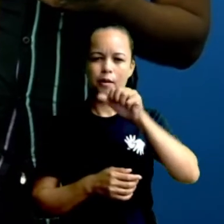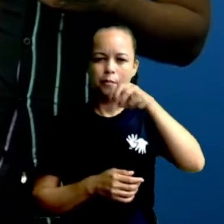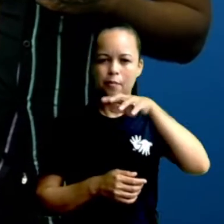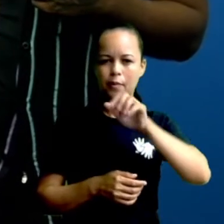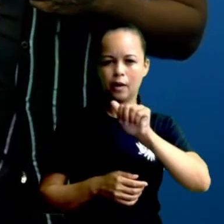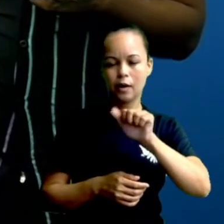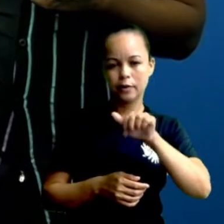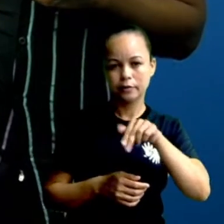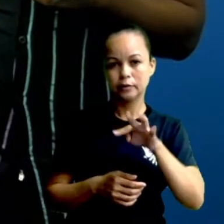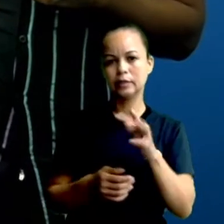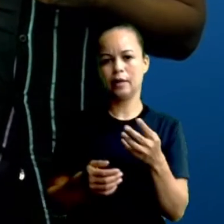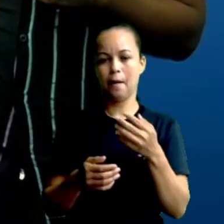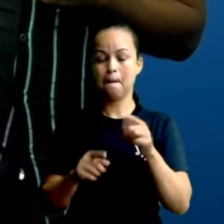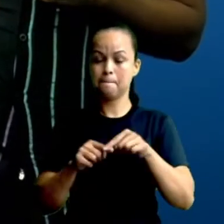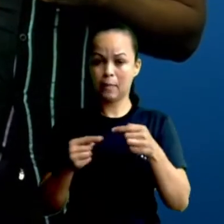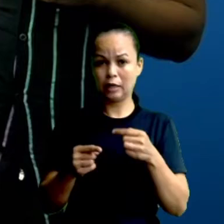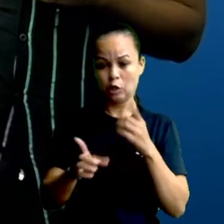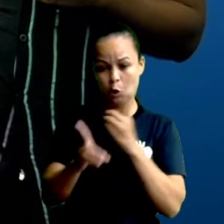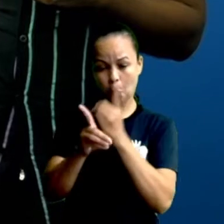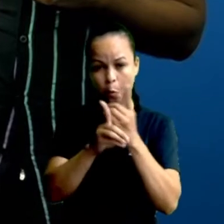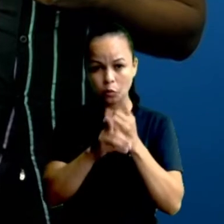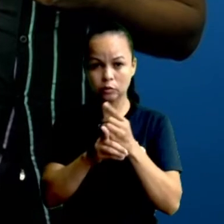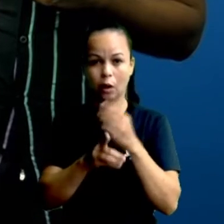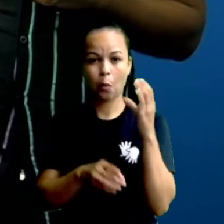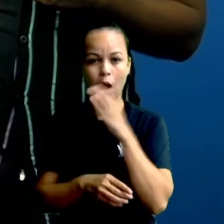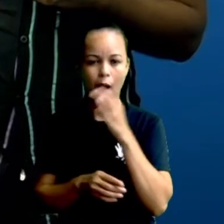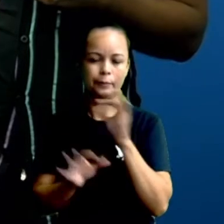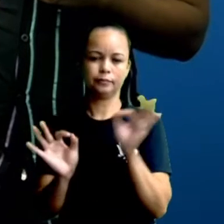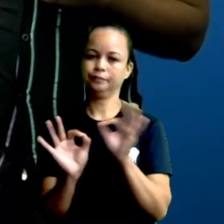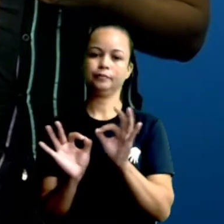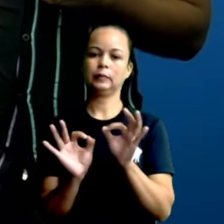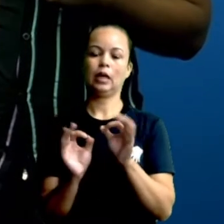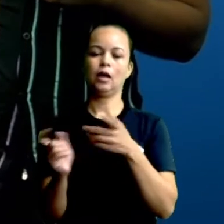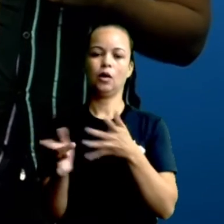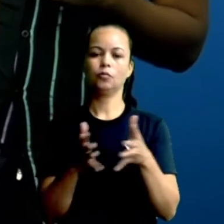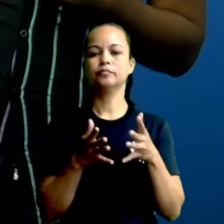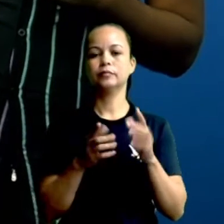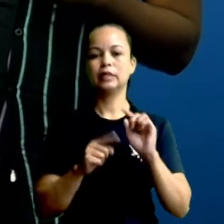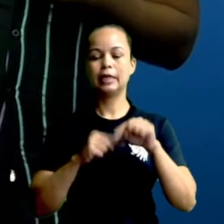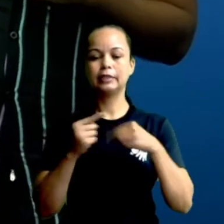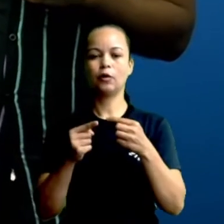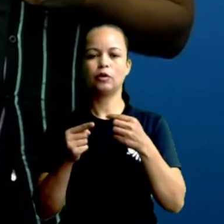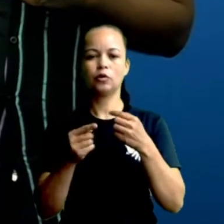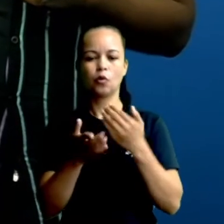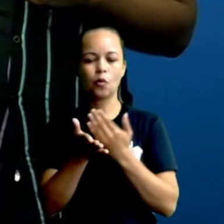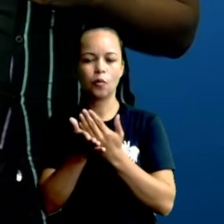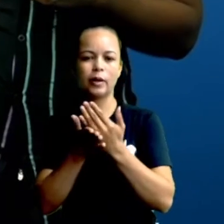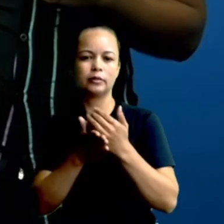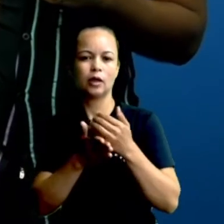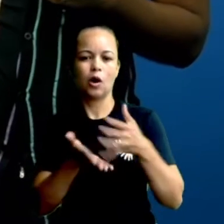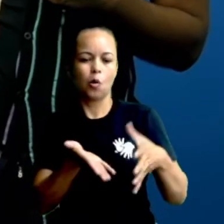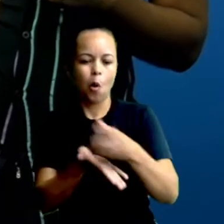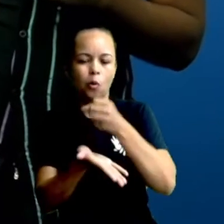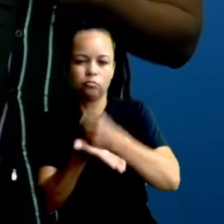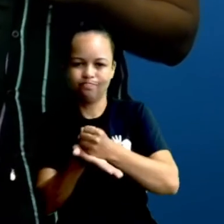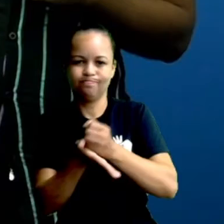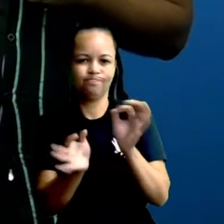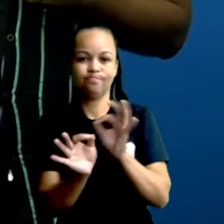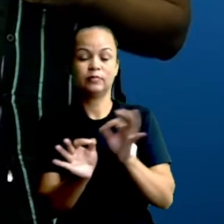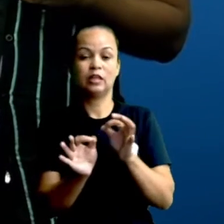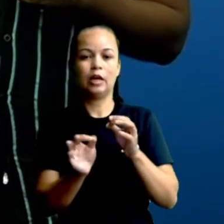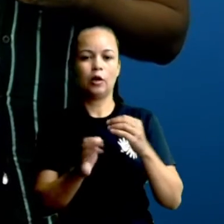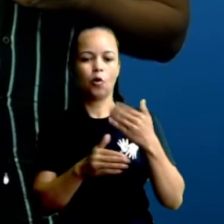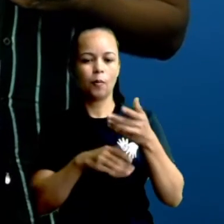princípio eles não encontram esses metais preciosos. Tá? Então, eles não vão começar colonizando. Primeiro, eles vão